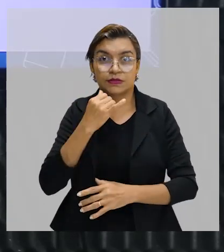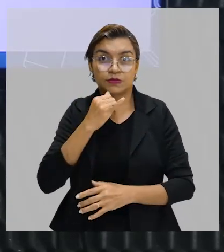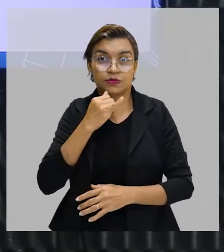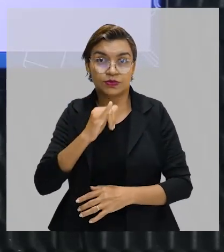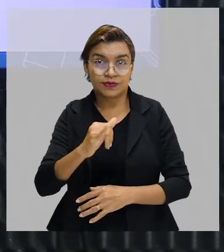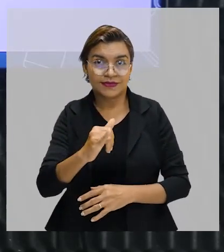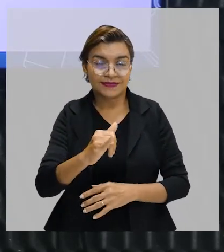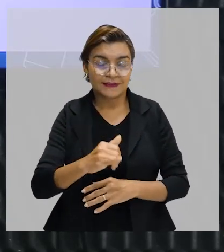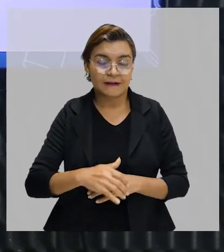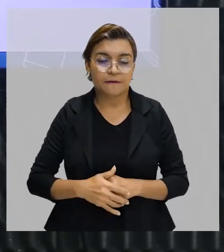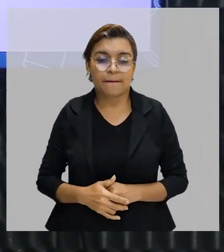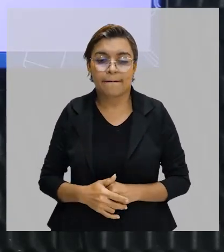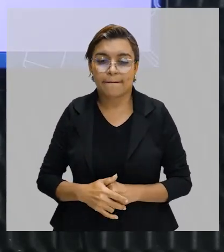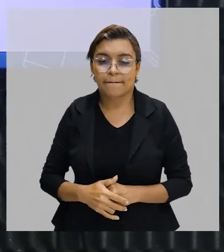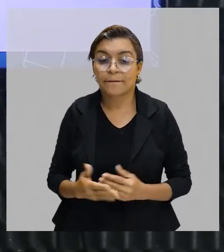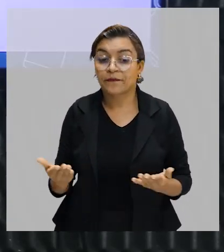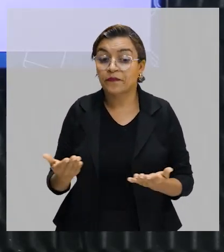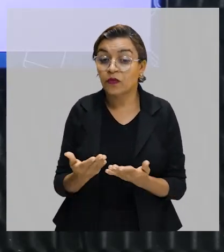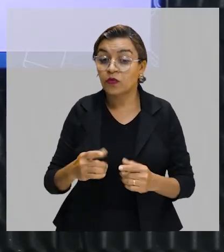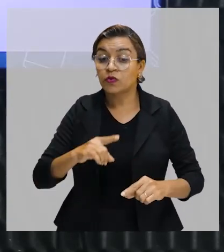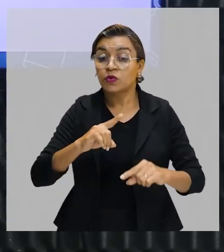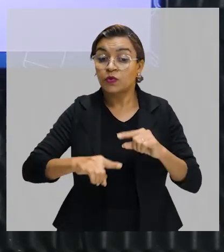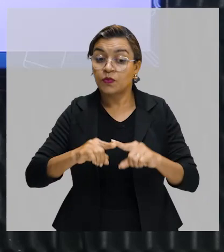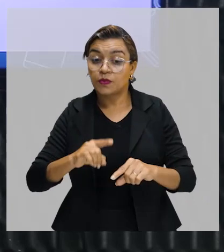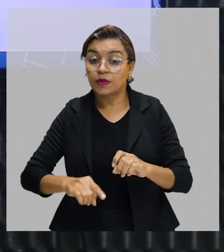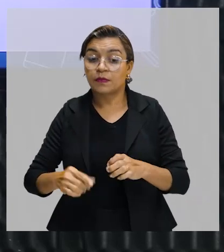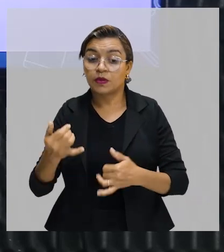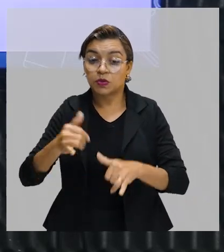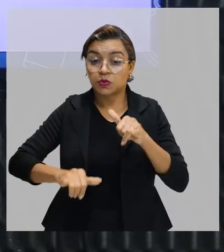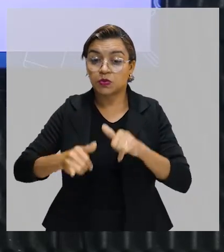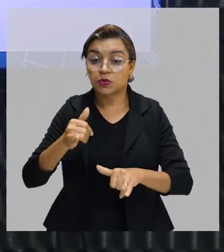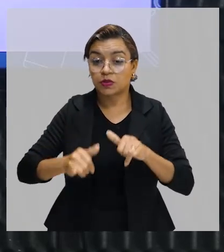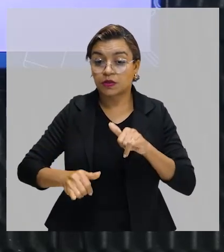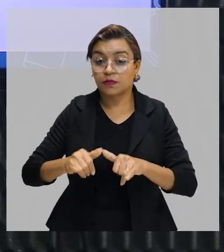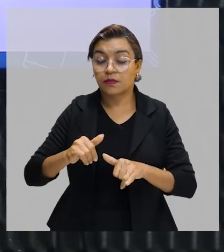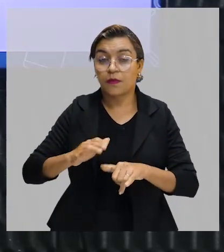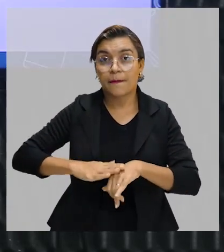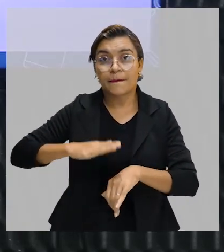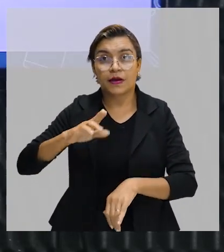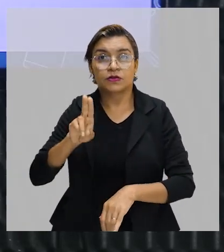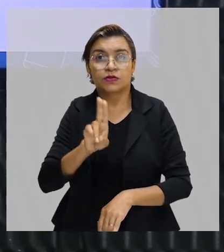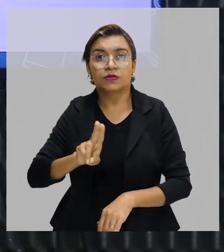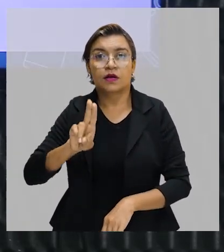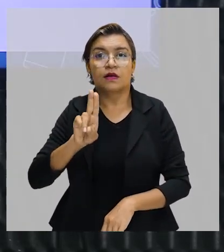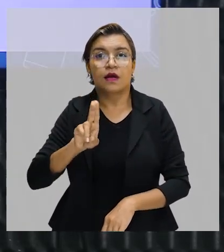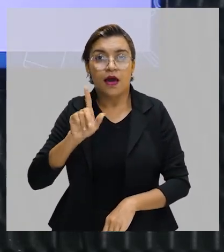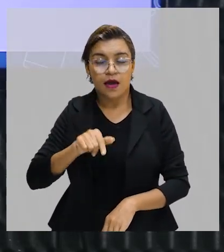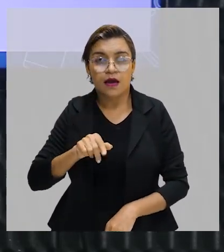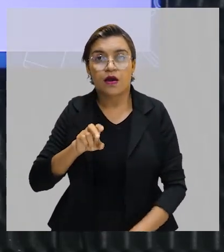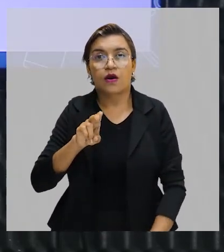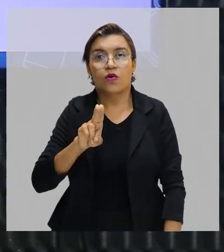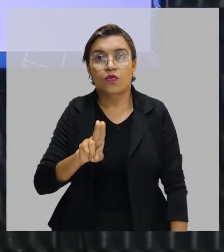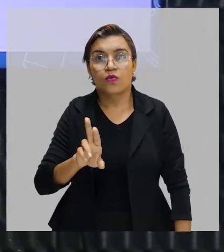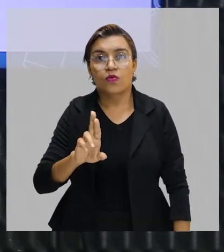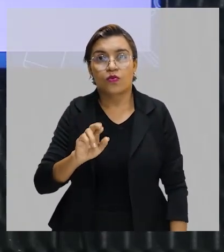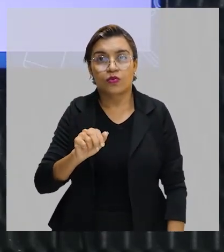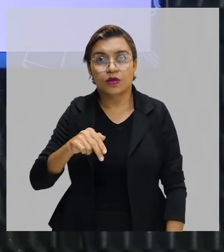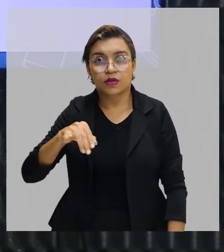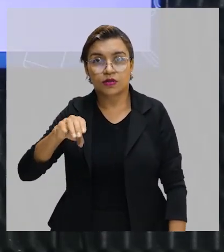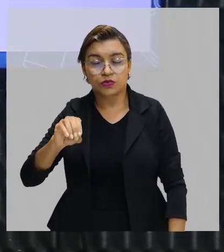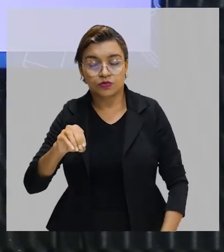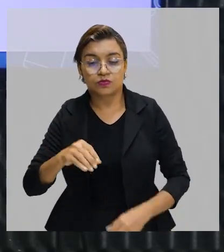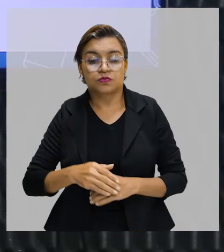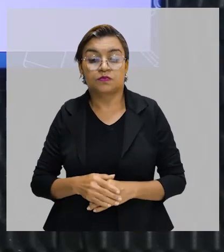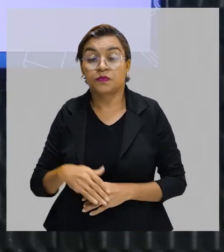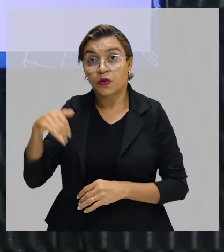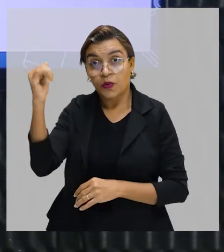aqui. Hoje o elemento químico mais utilizado para a geração de energia nuclear é o urânio, certo? É o urânio. E o